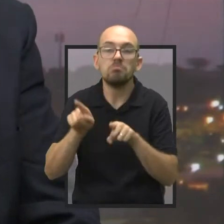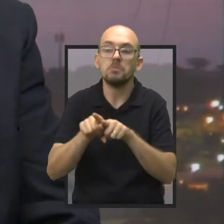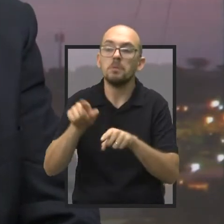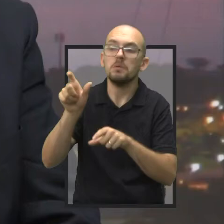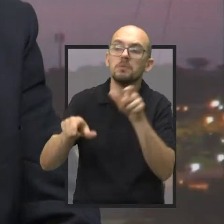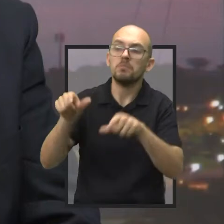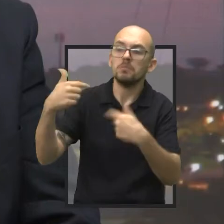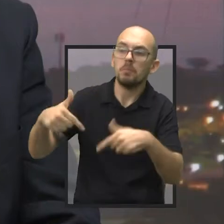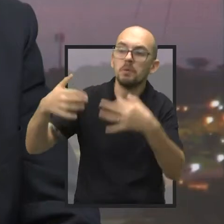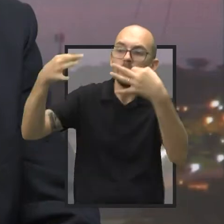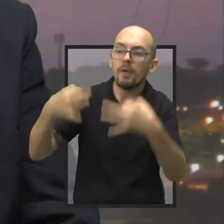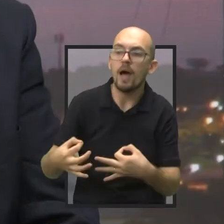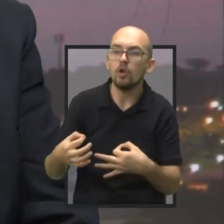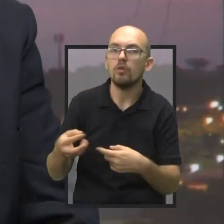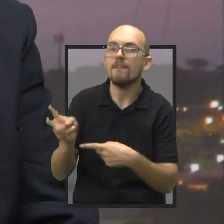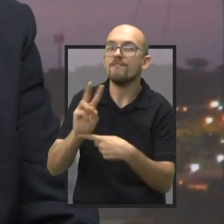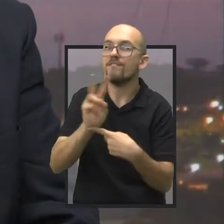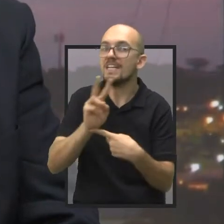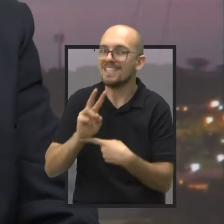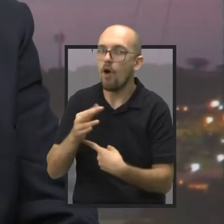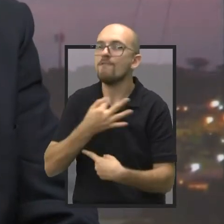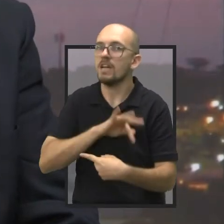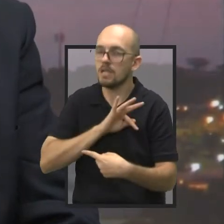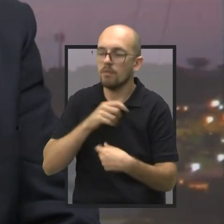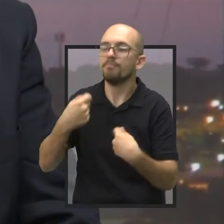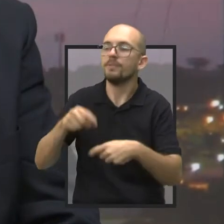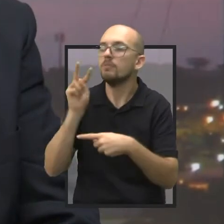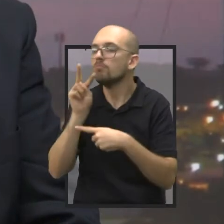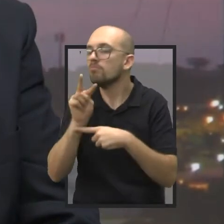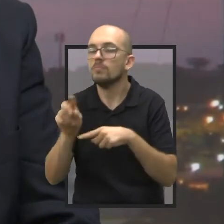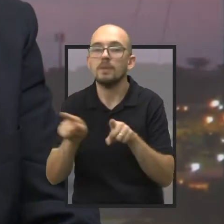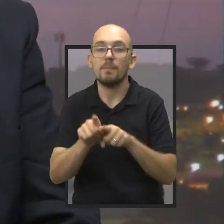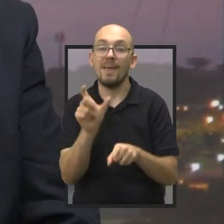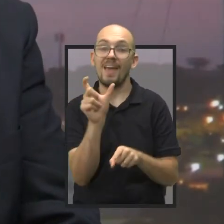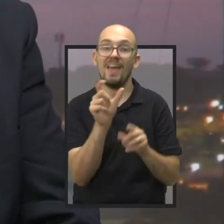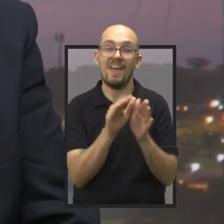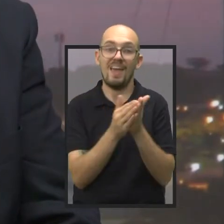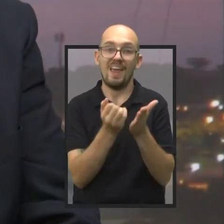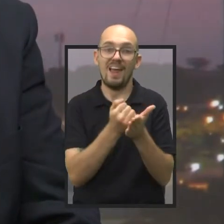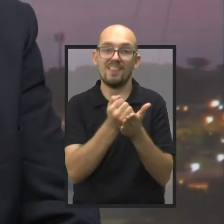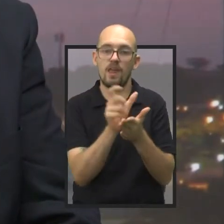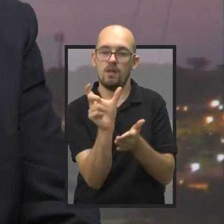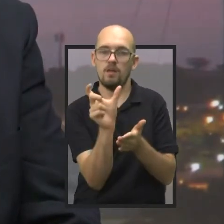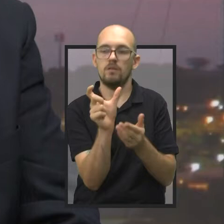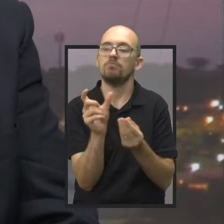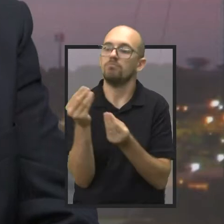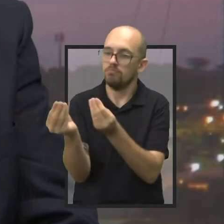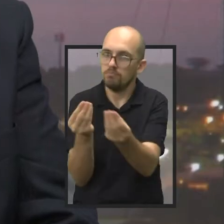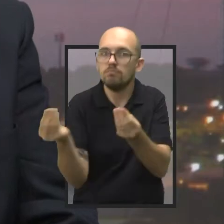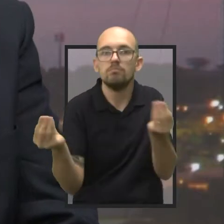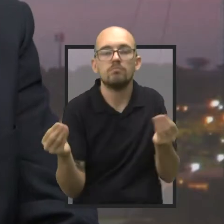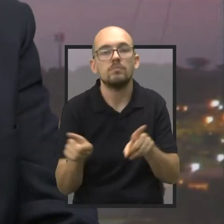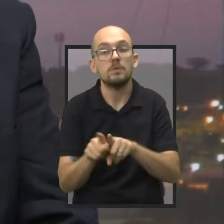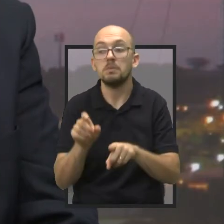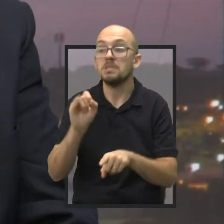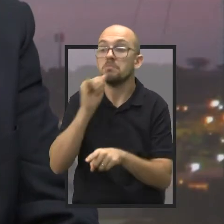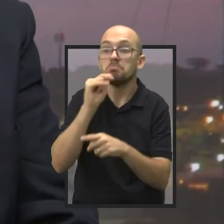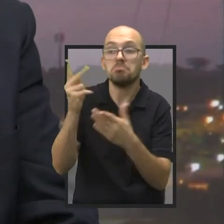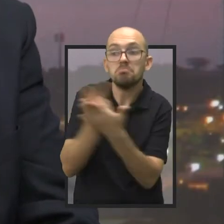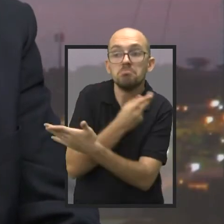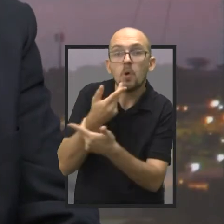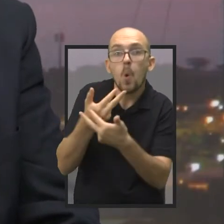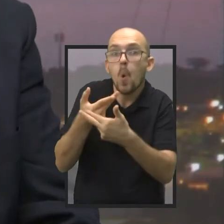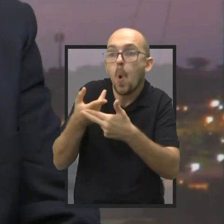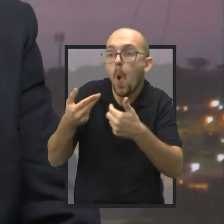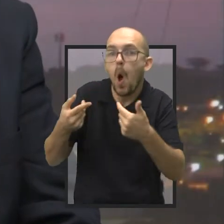economista, expedir as carteiras dos profissionais, impor penalidades previstas nas leis, né,